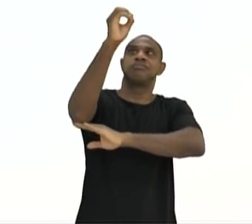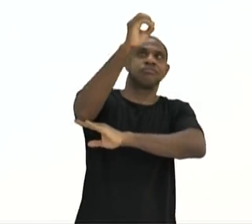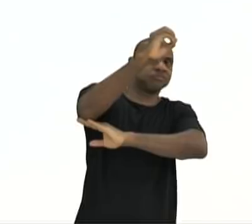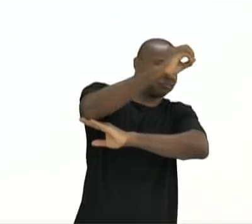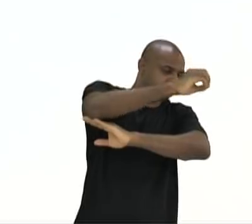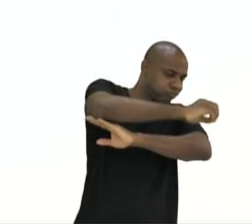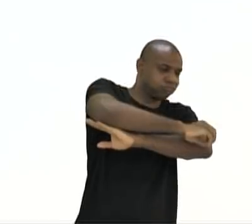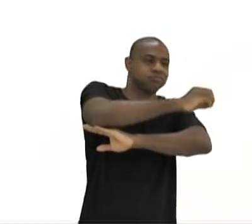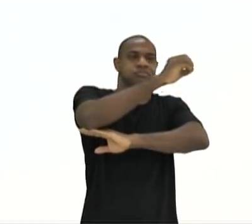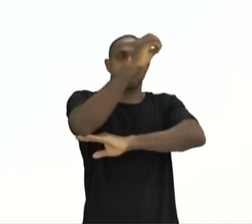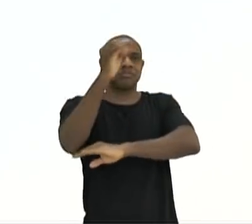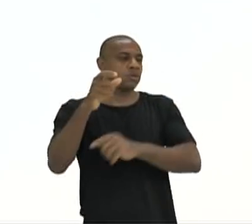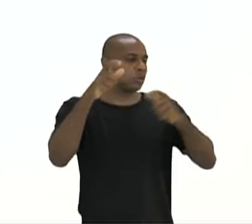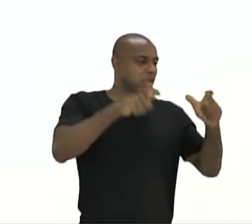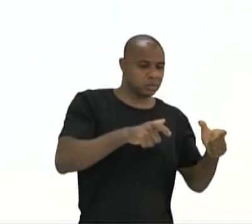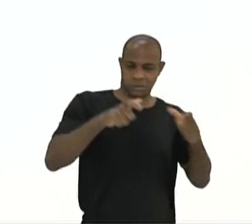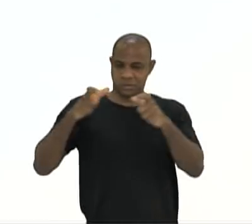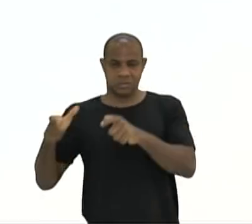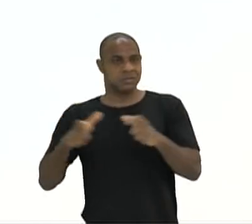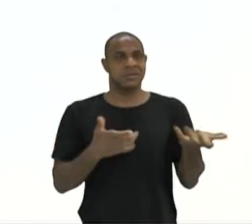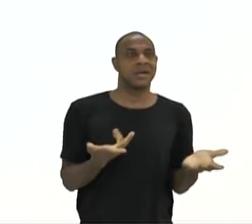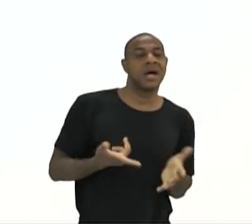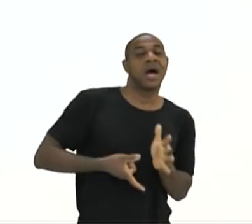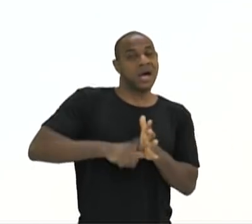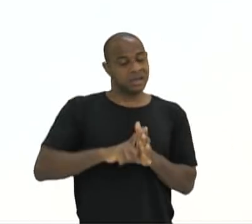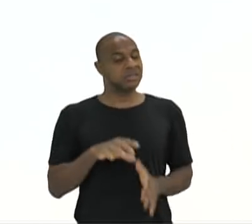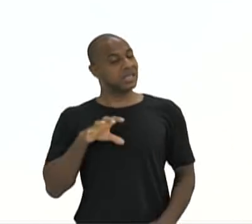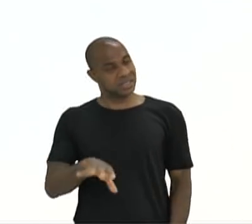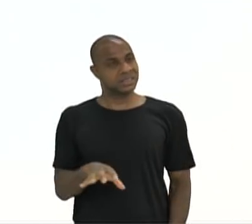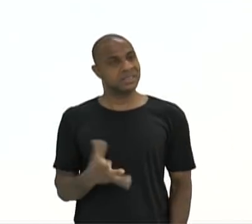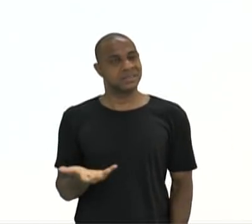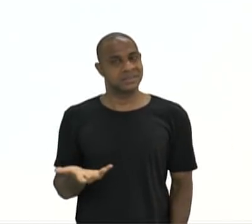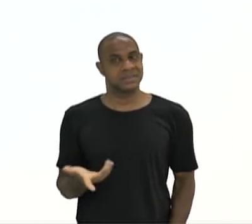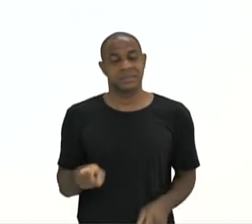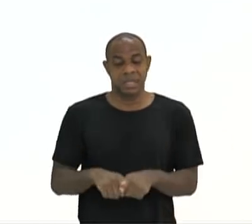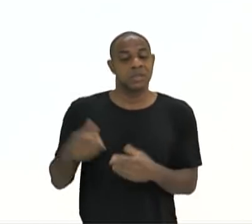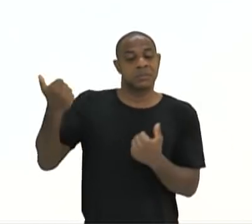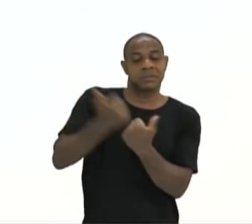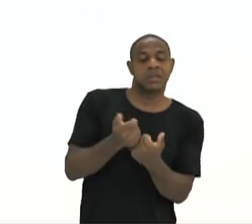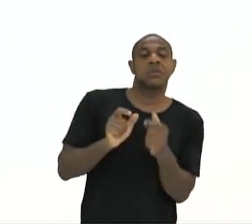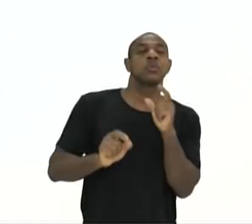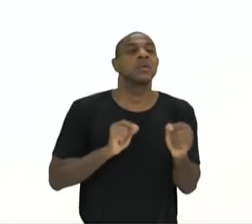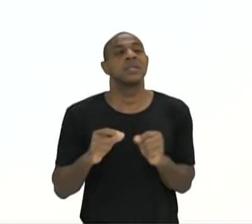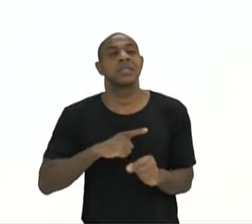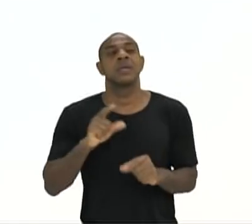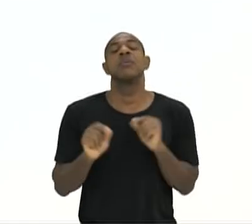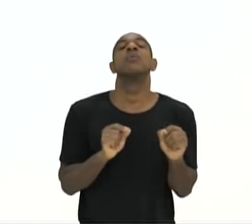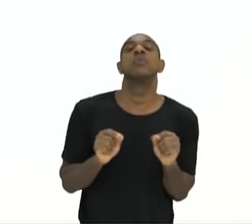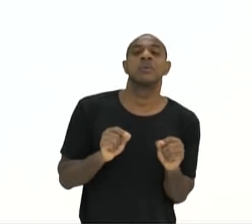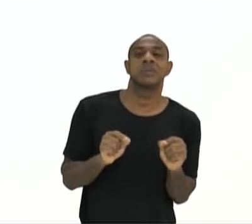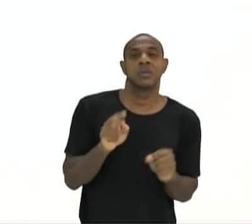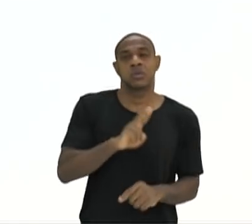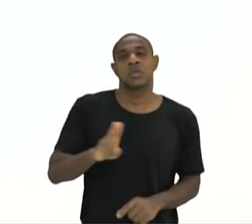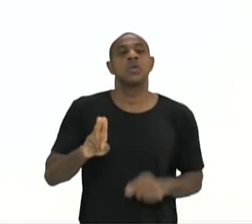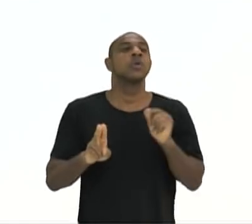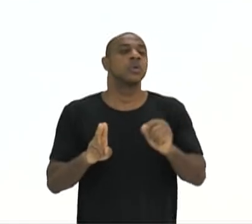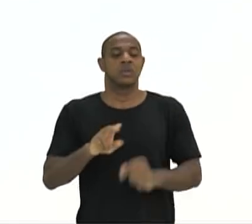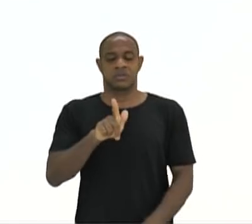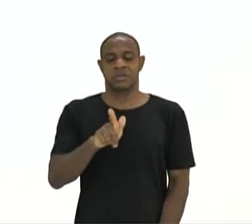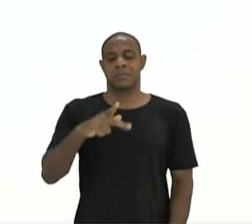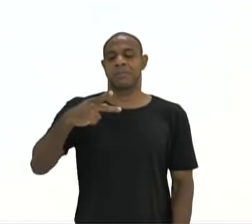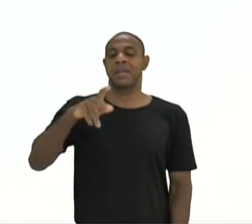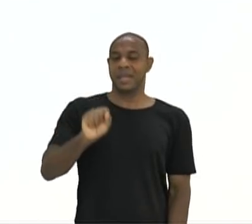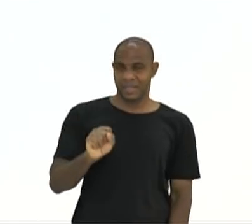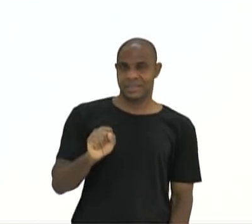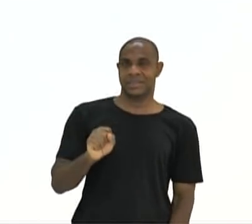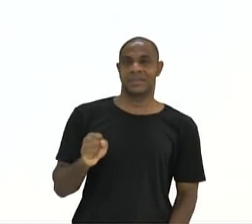E aí? Antes era dessa forma. E em substituição a isso, nós temos então a utilização do